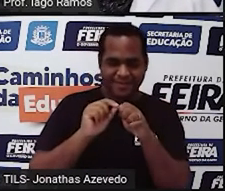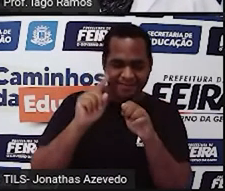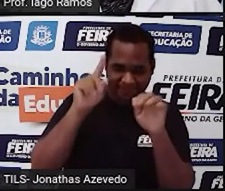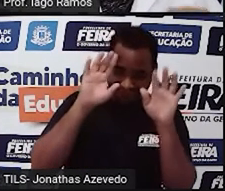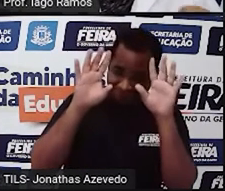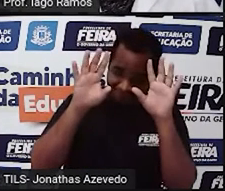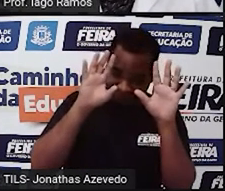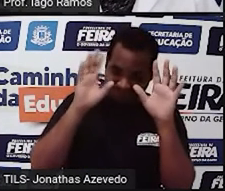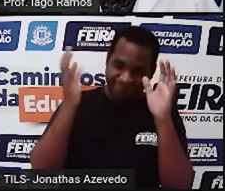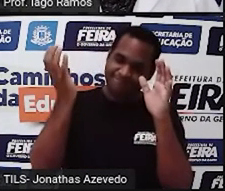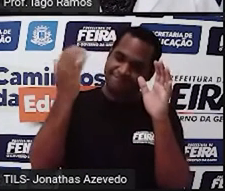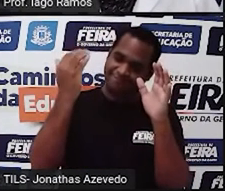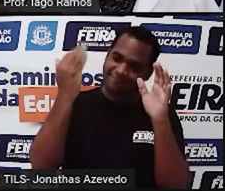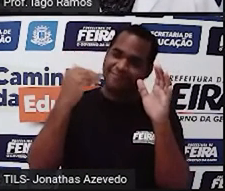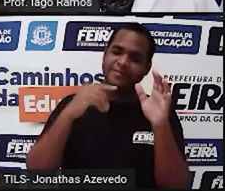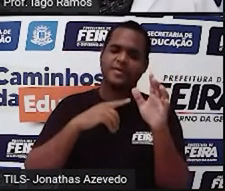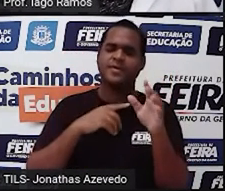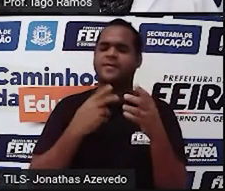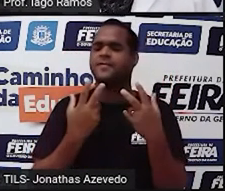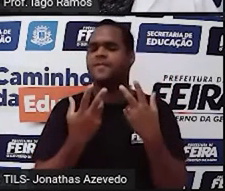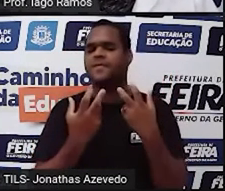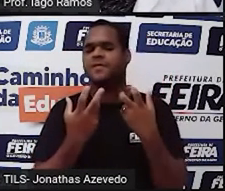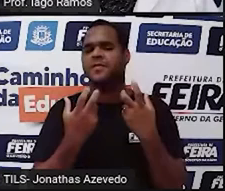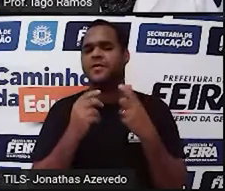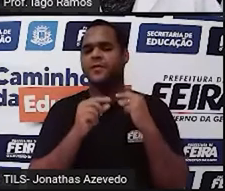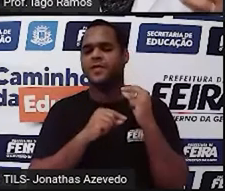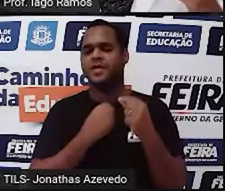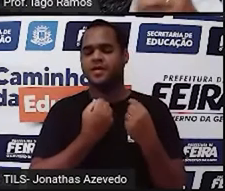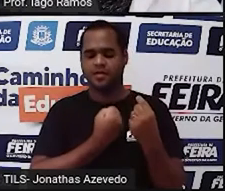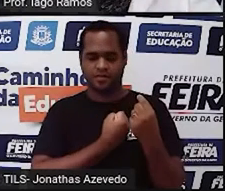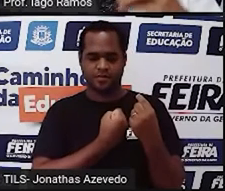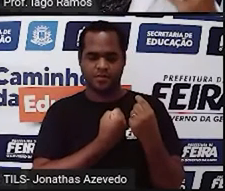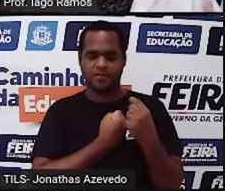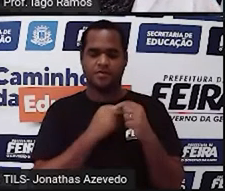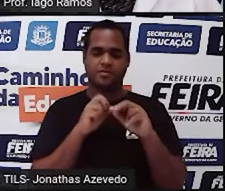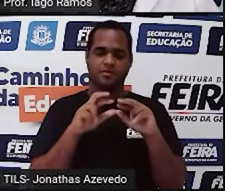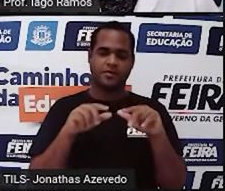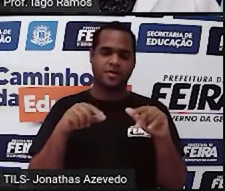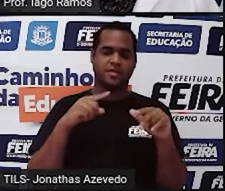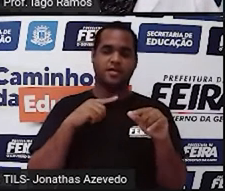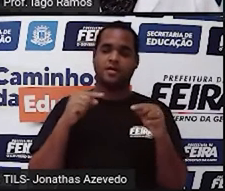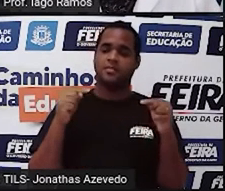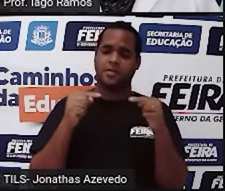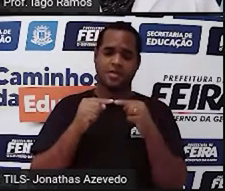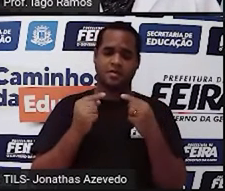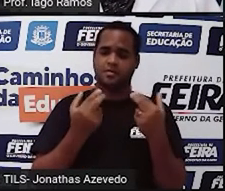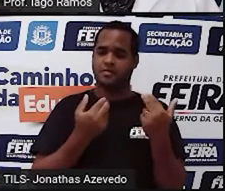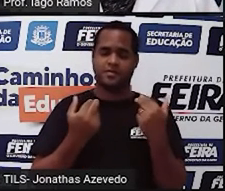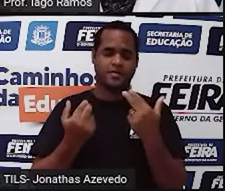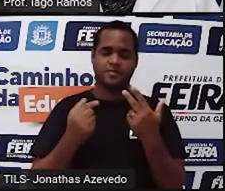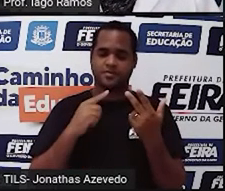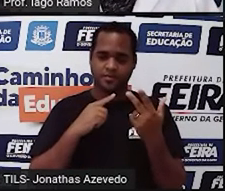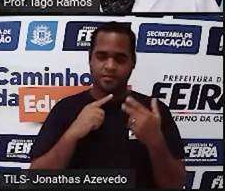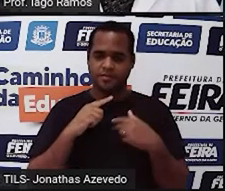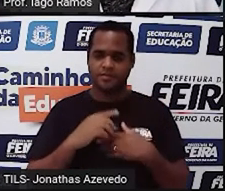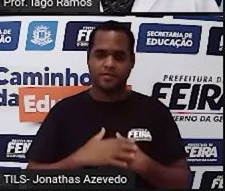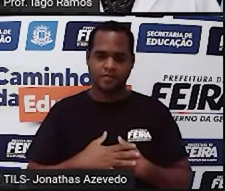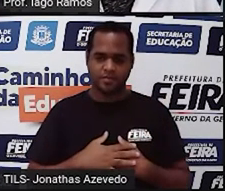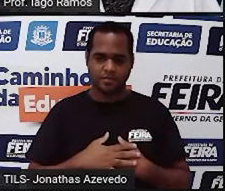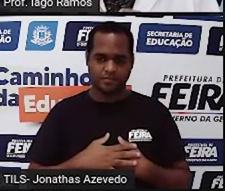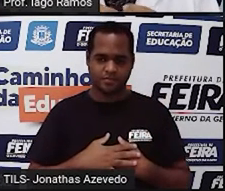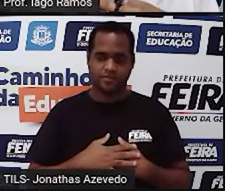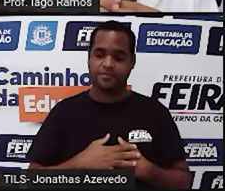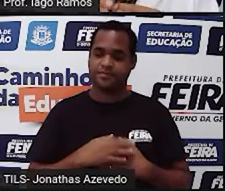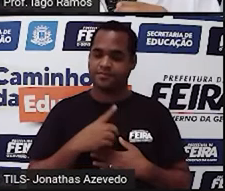é para você perceber que os números funcionam na mesma coisa quando a gente fala